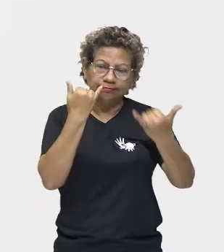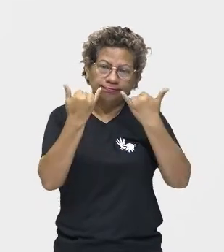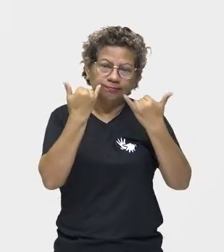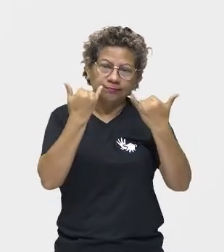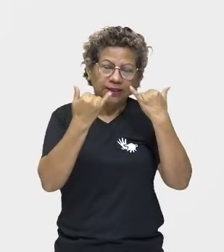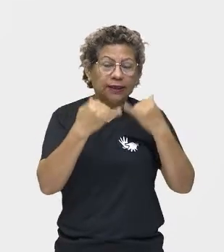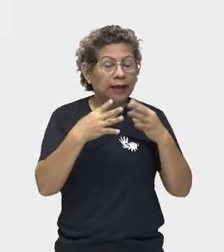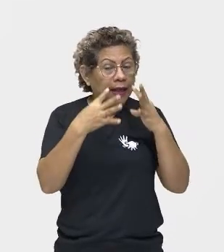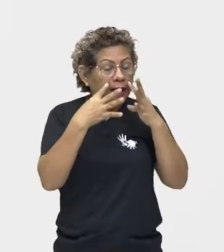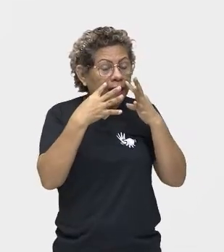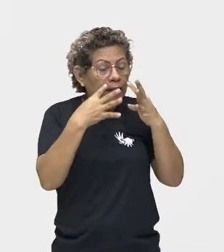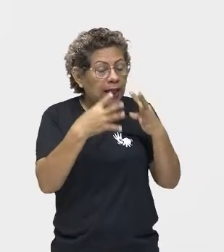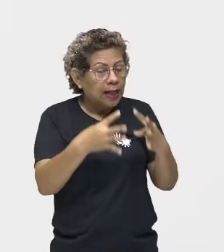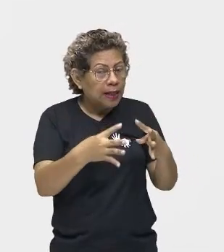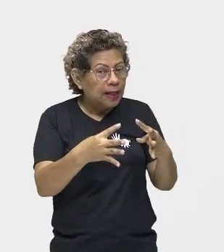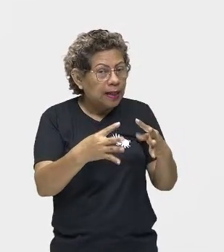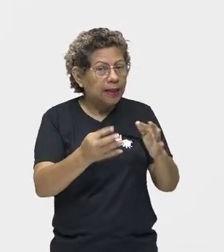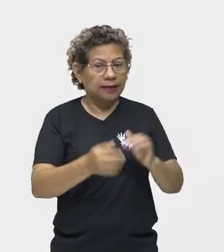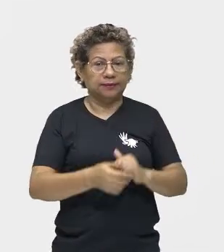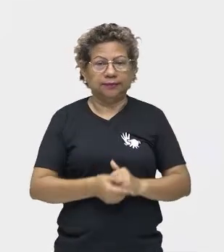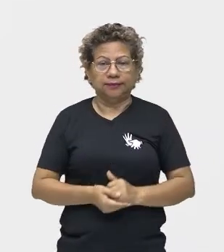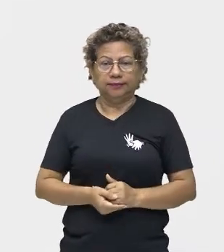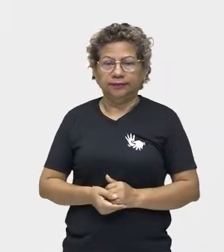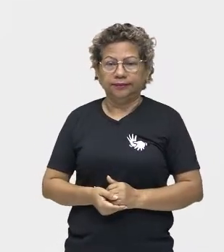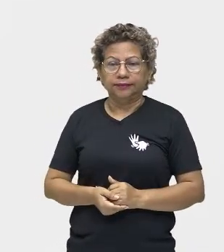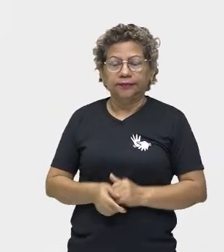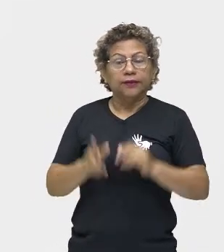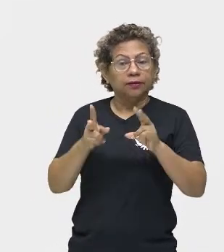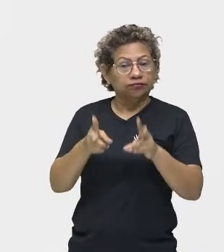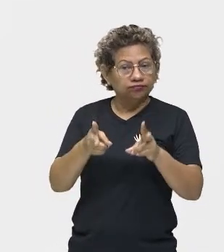Nossa segunda questão vem do unificado, né?